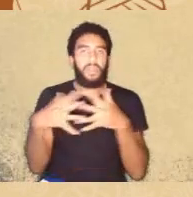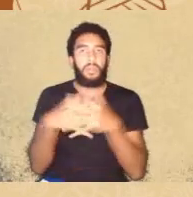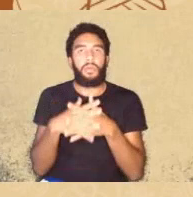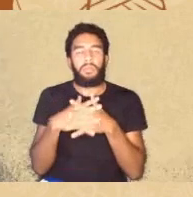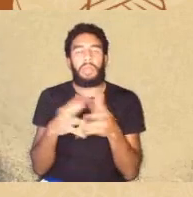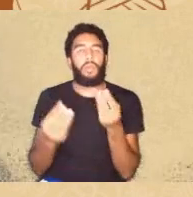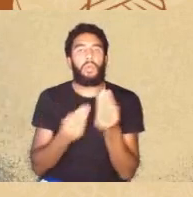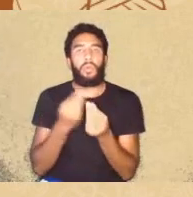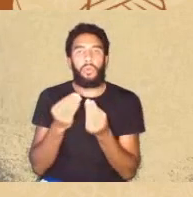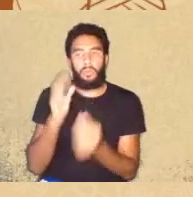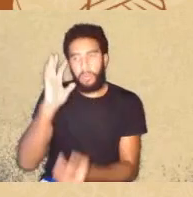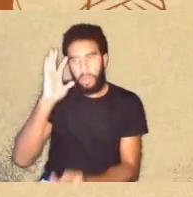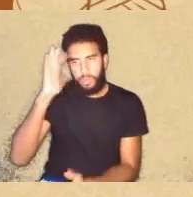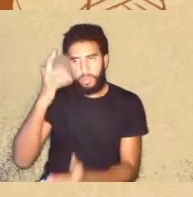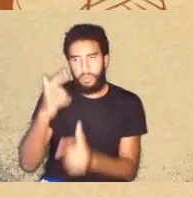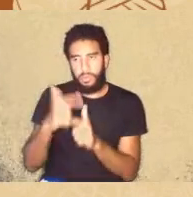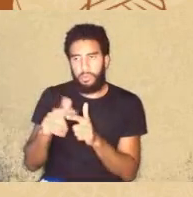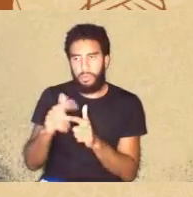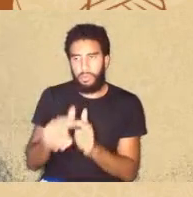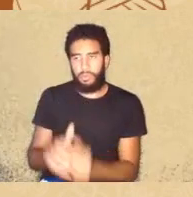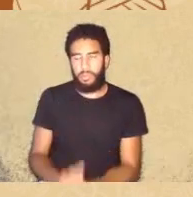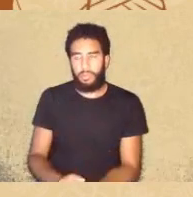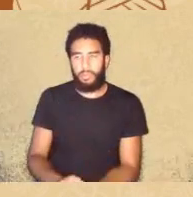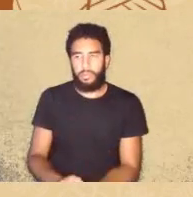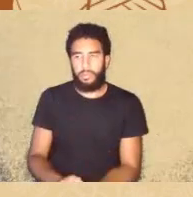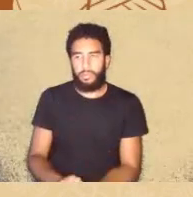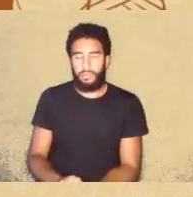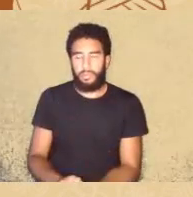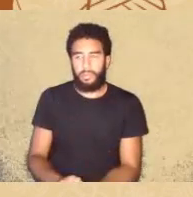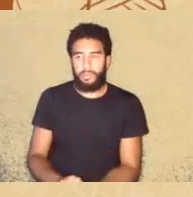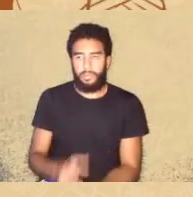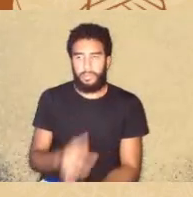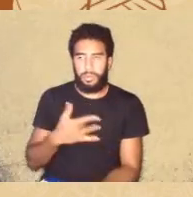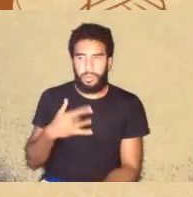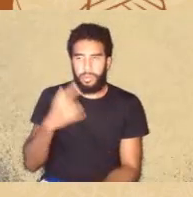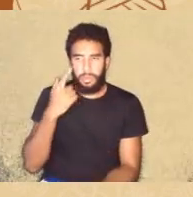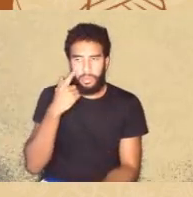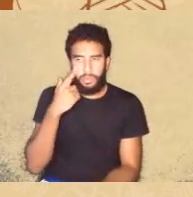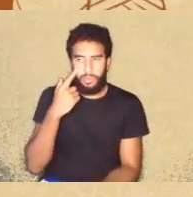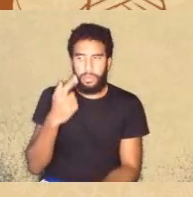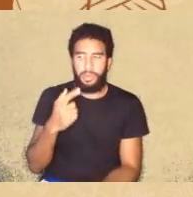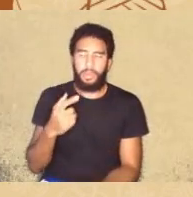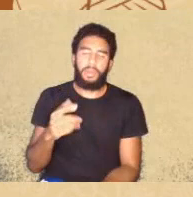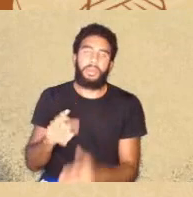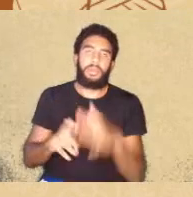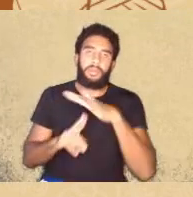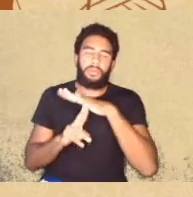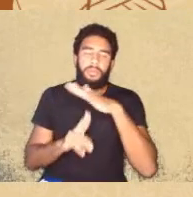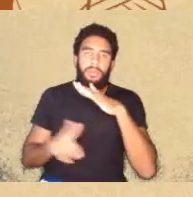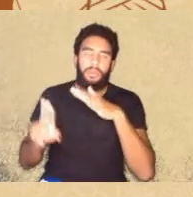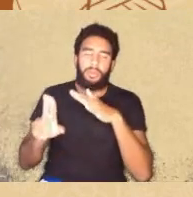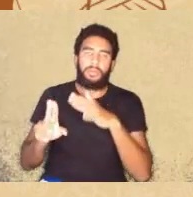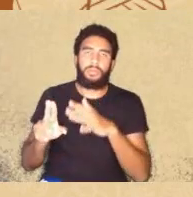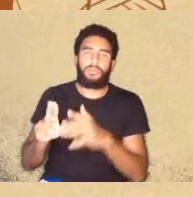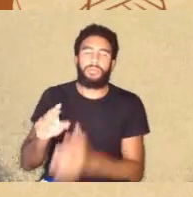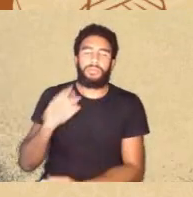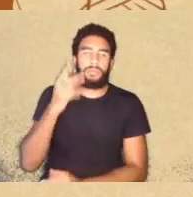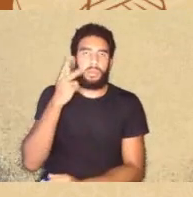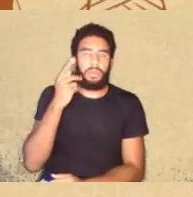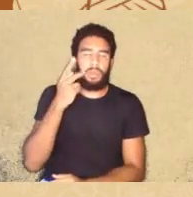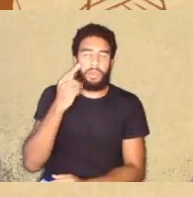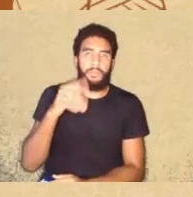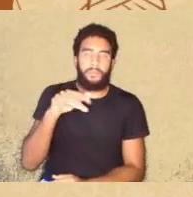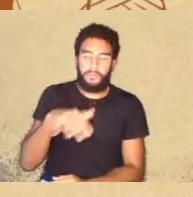problema? Da saúde, por exemplo, eu vi na Federal do Ceará, foi a primeira que eu vi, que na área de saúde